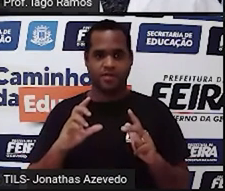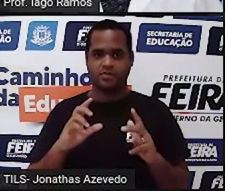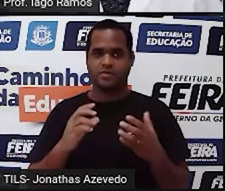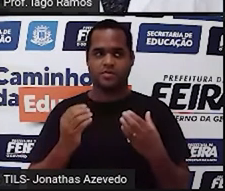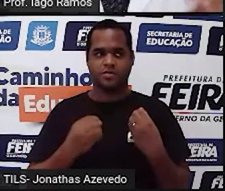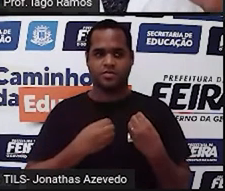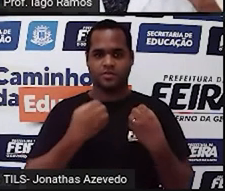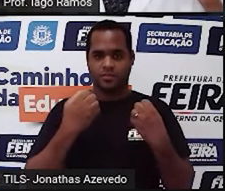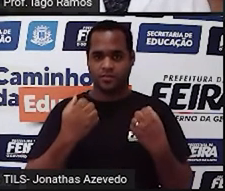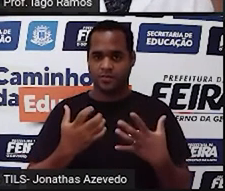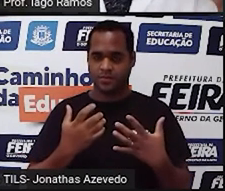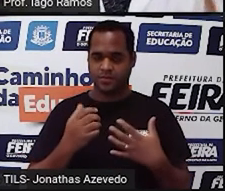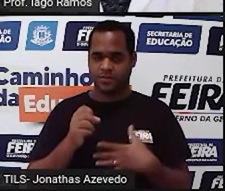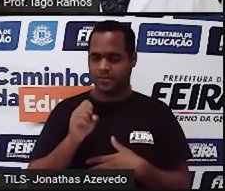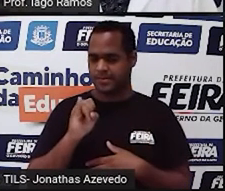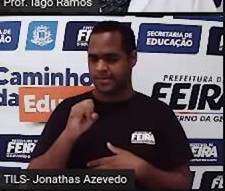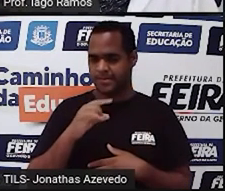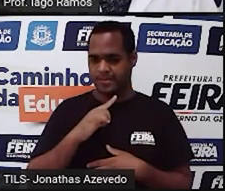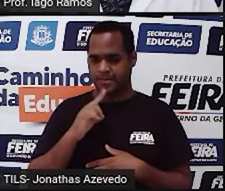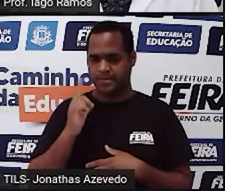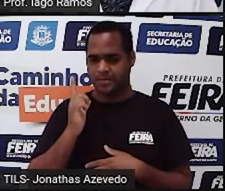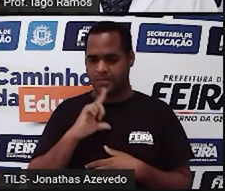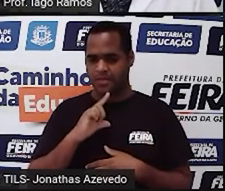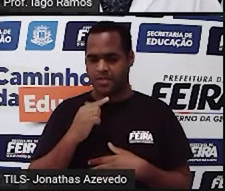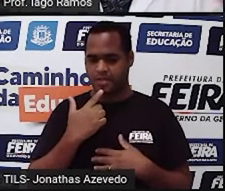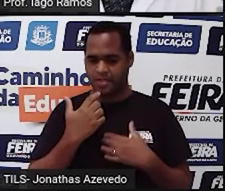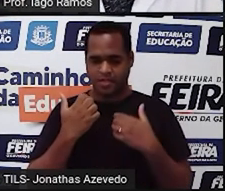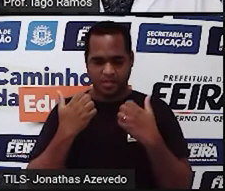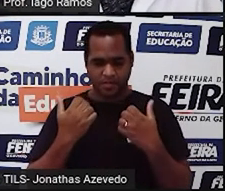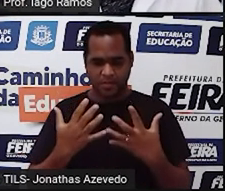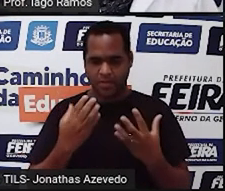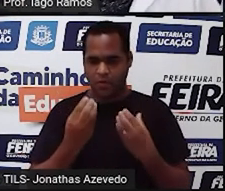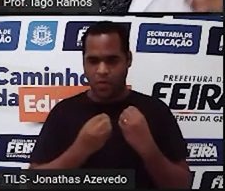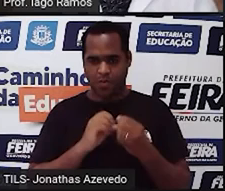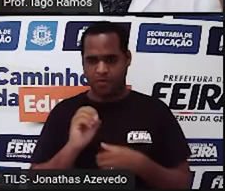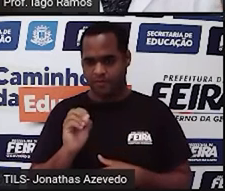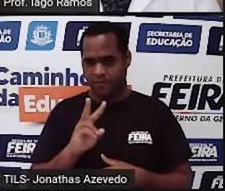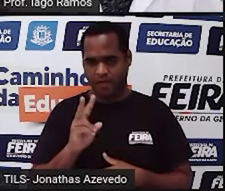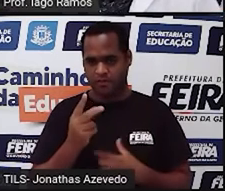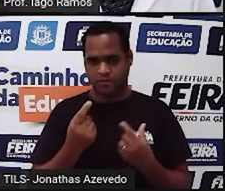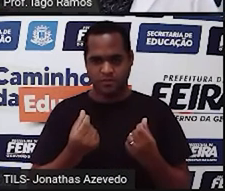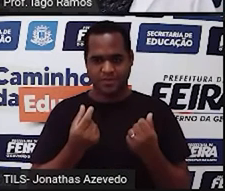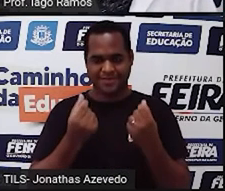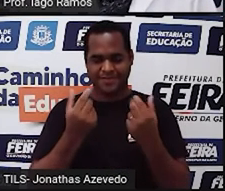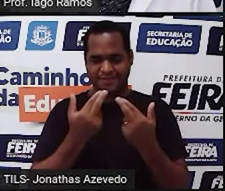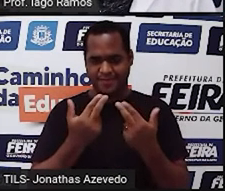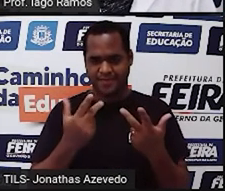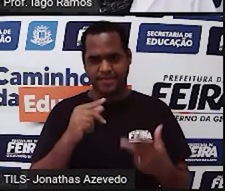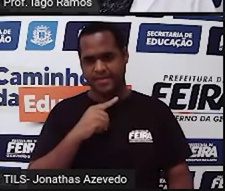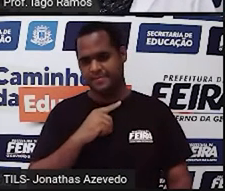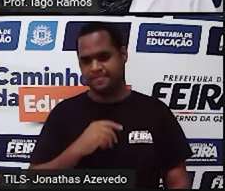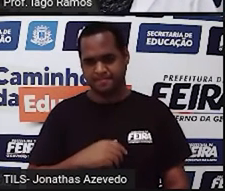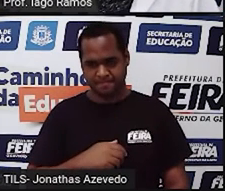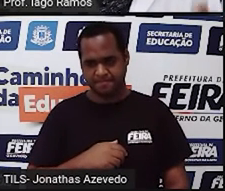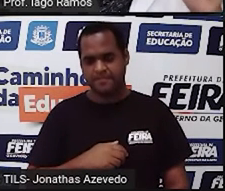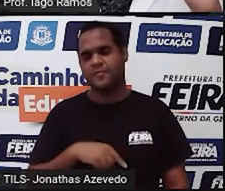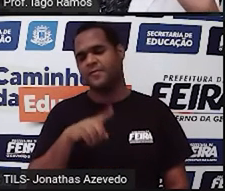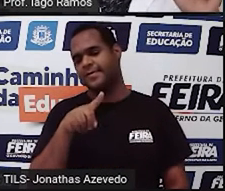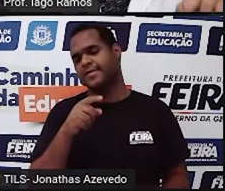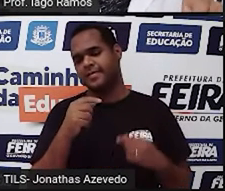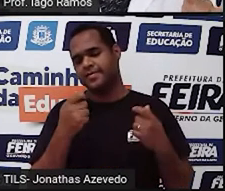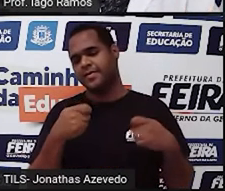se eu quisesse te dar esses valores em dinheiro ó você ia